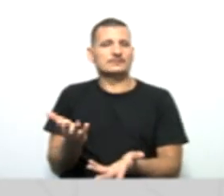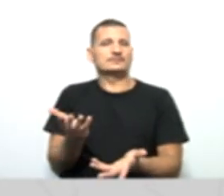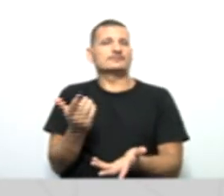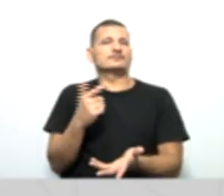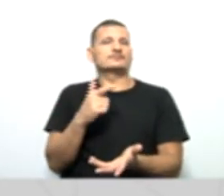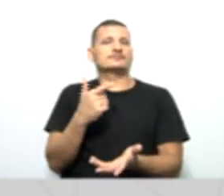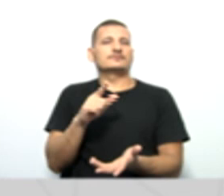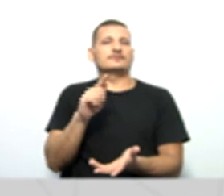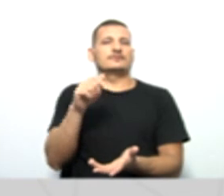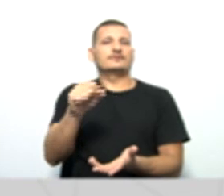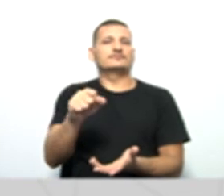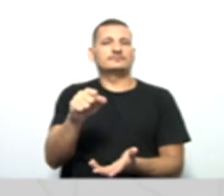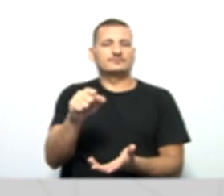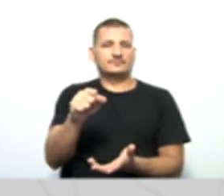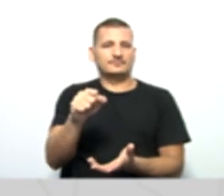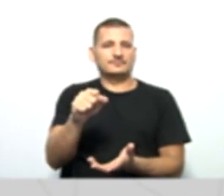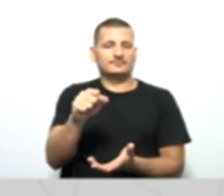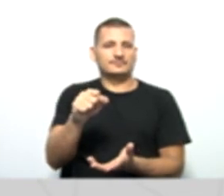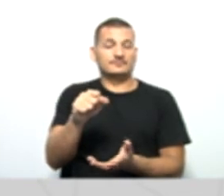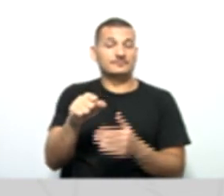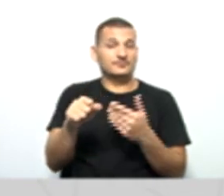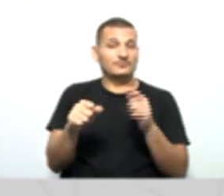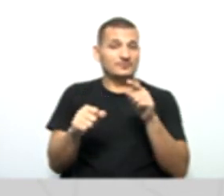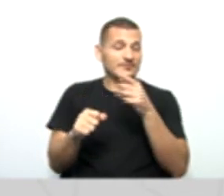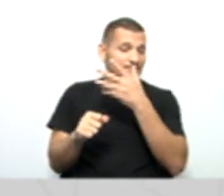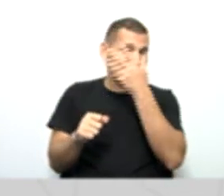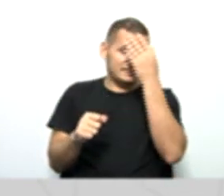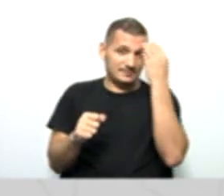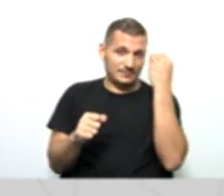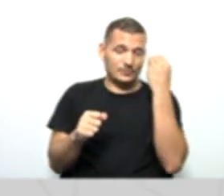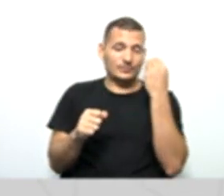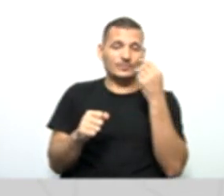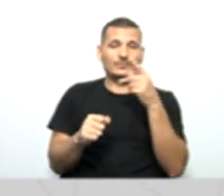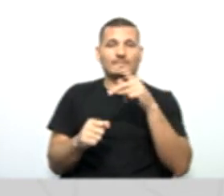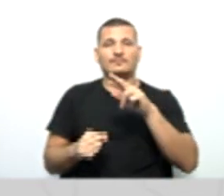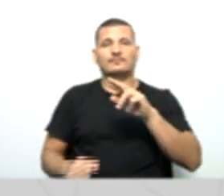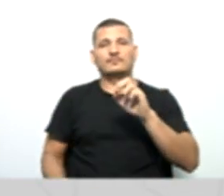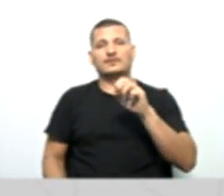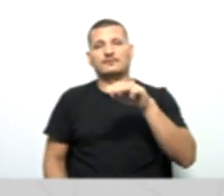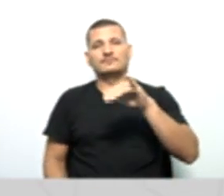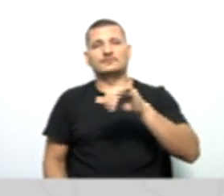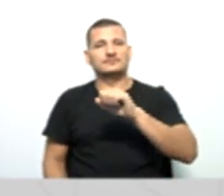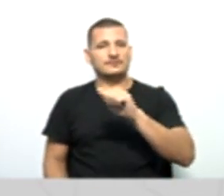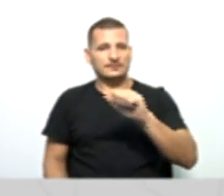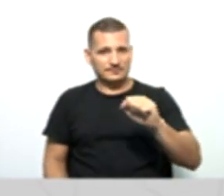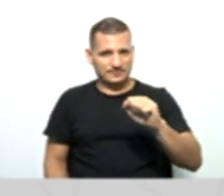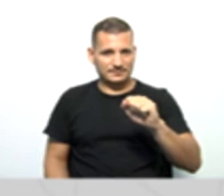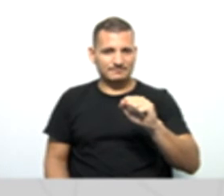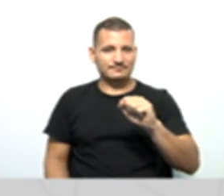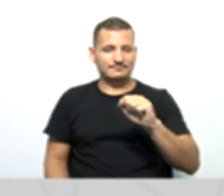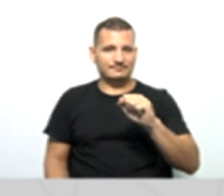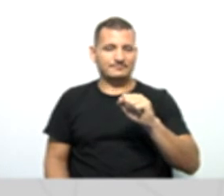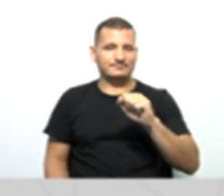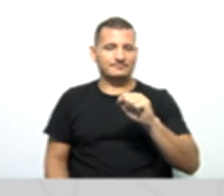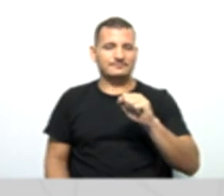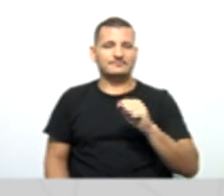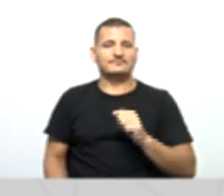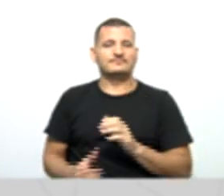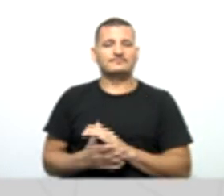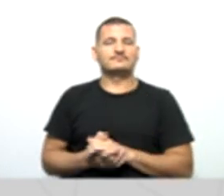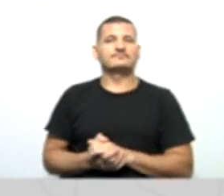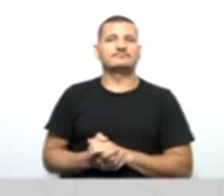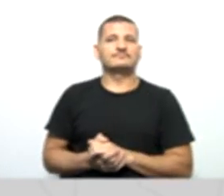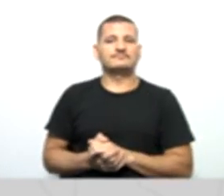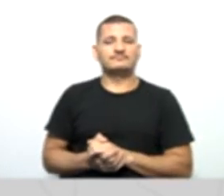o gás, certo? Você não levou em consideração as premissas que você tem que listar, que você não pode